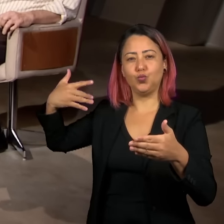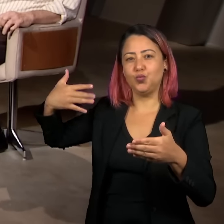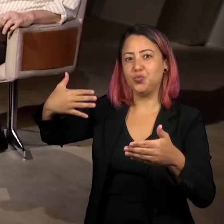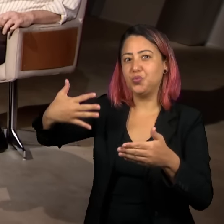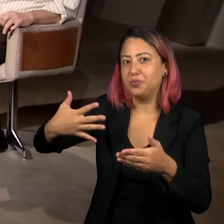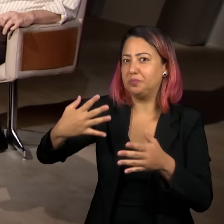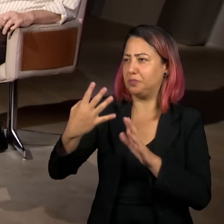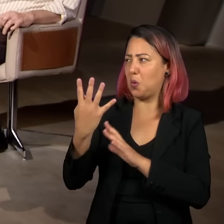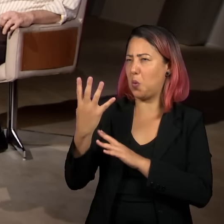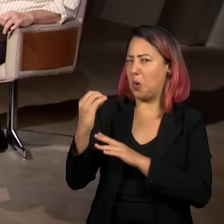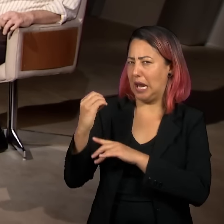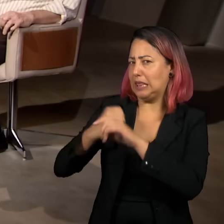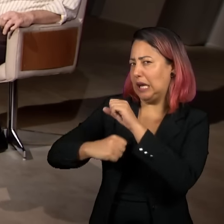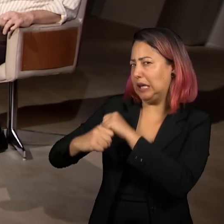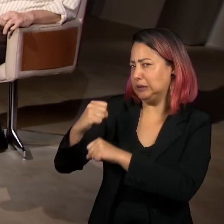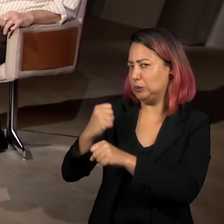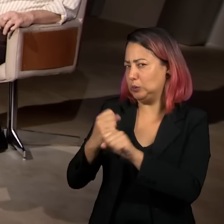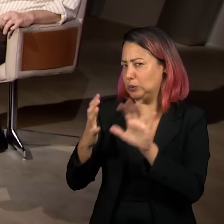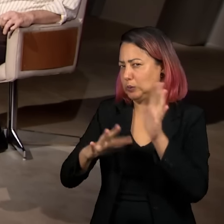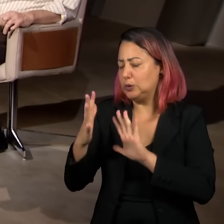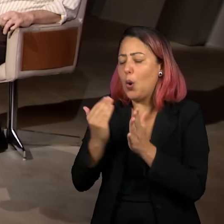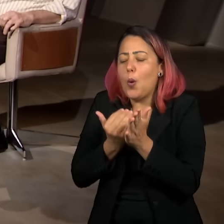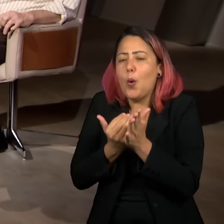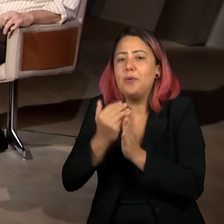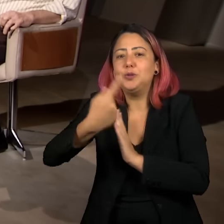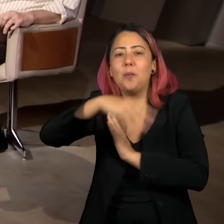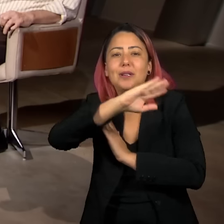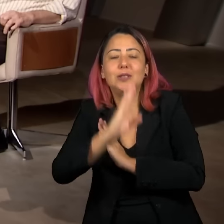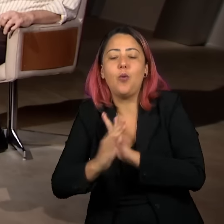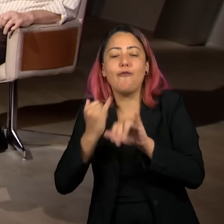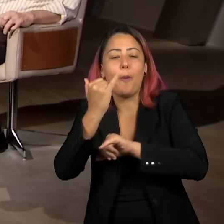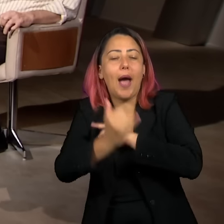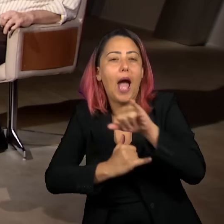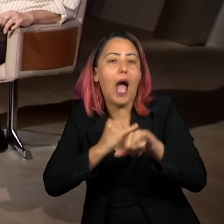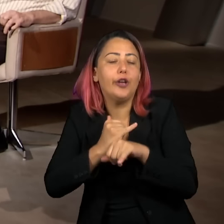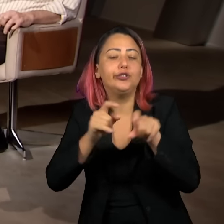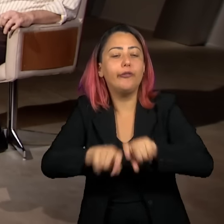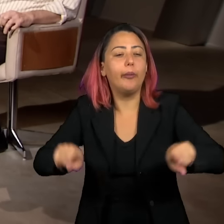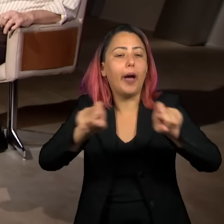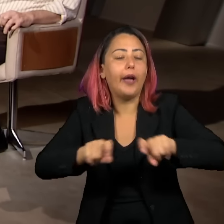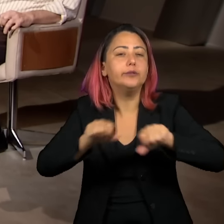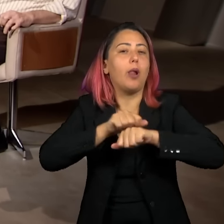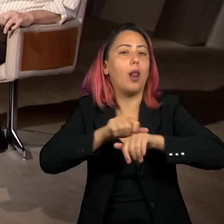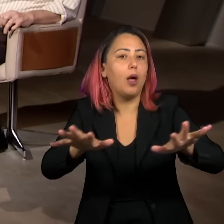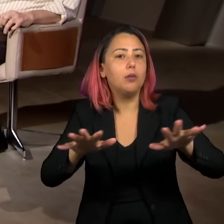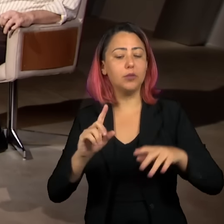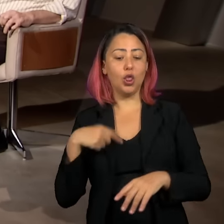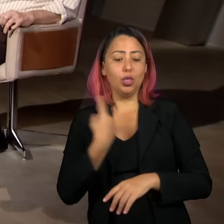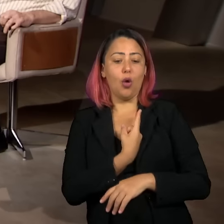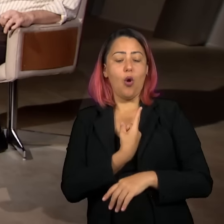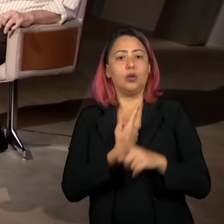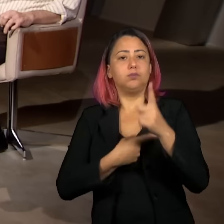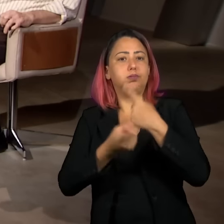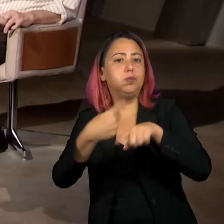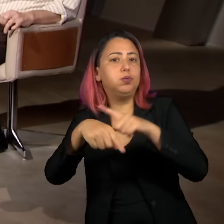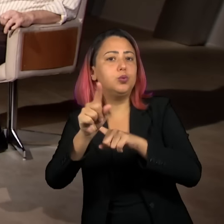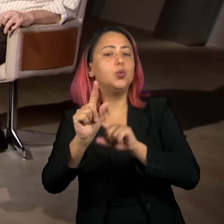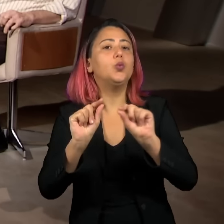40 anos mais ou menos né do início da informática educação no Brasil até hoje o que nós progredimos e o que que a gente